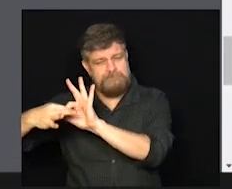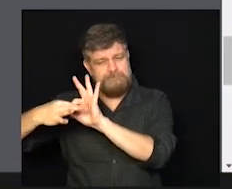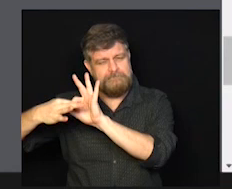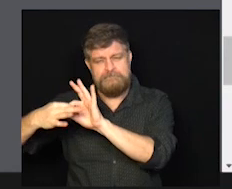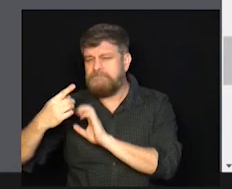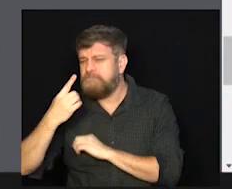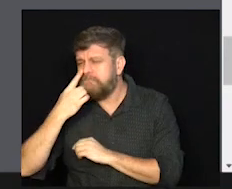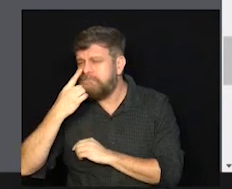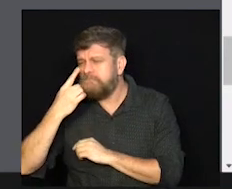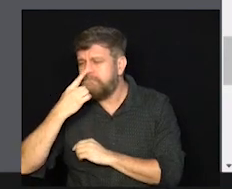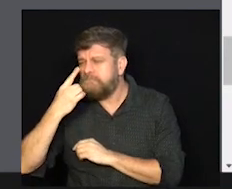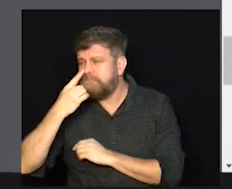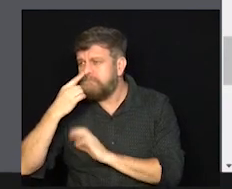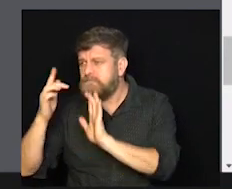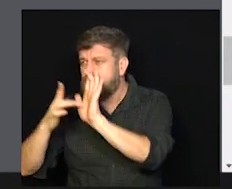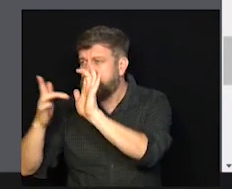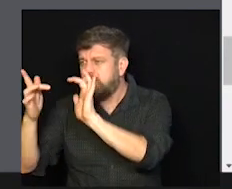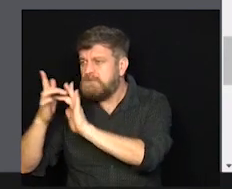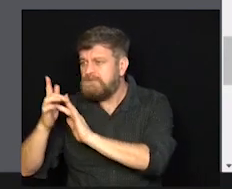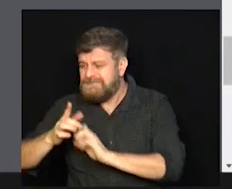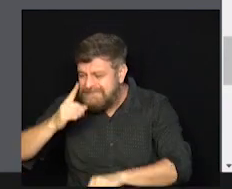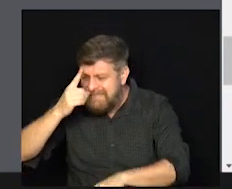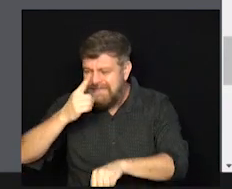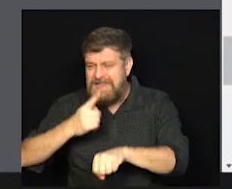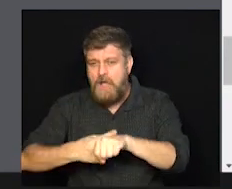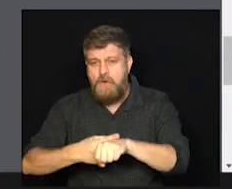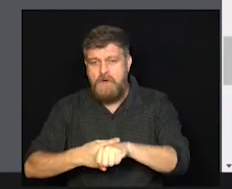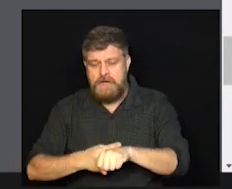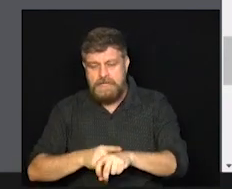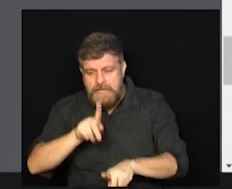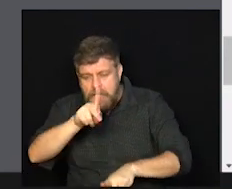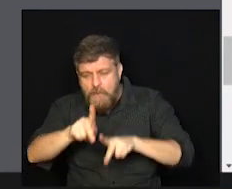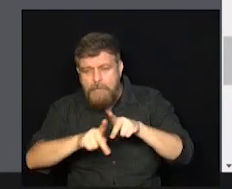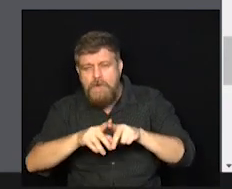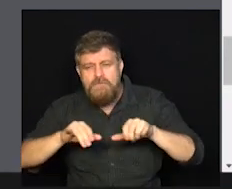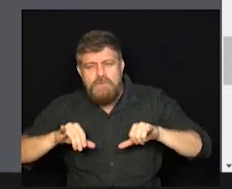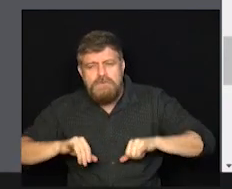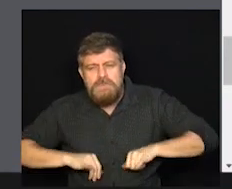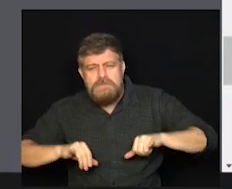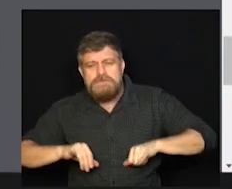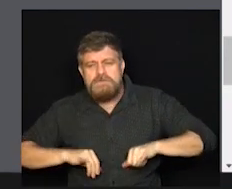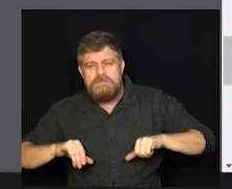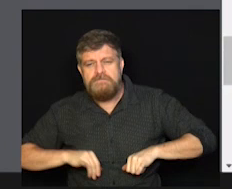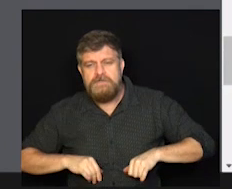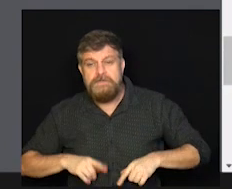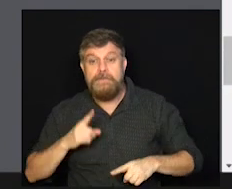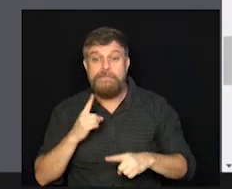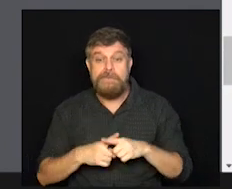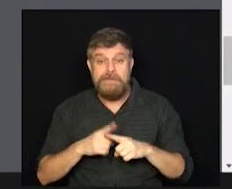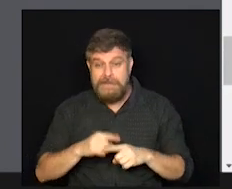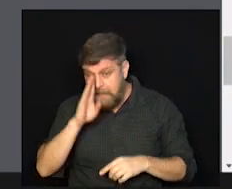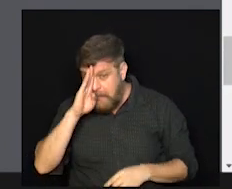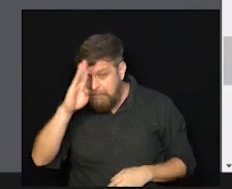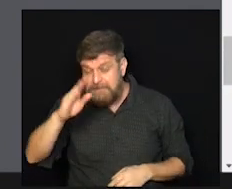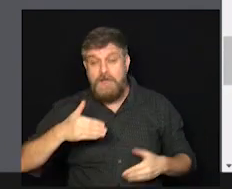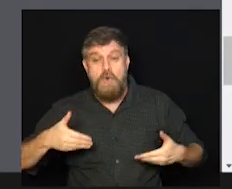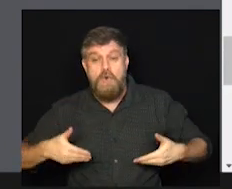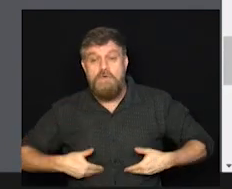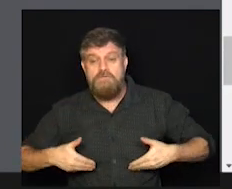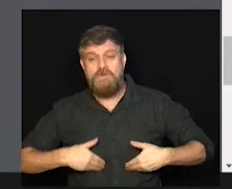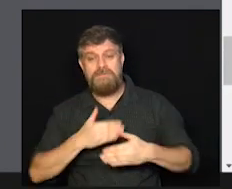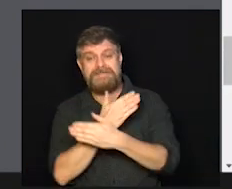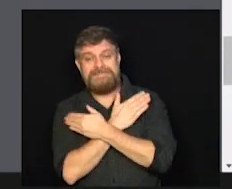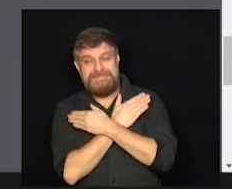e com Jesus nas dores e necessidade de sofrimento humano, no encontro da fome, do desemprego,